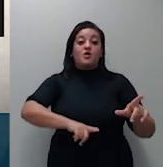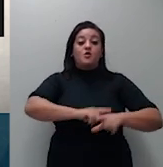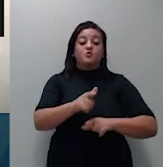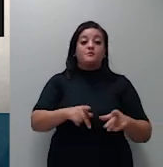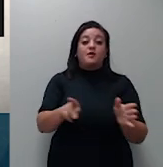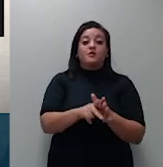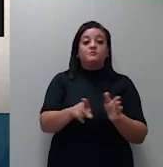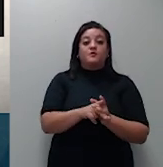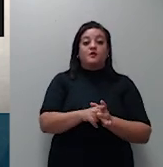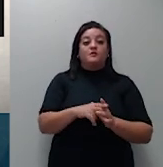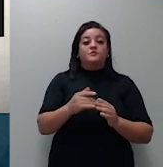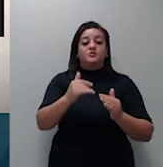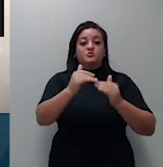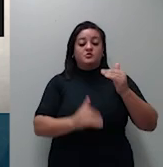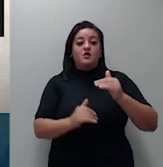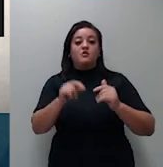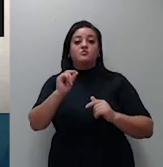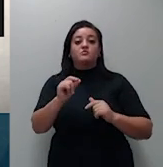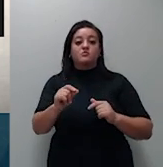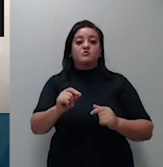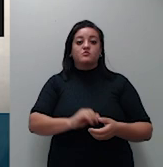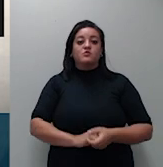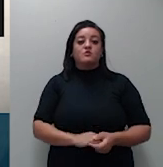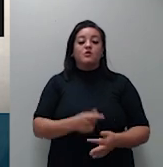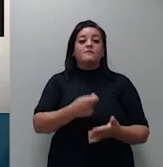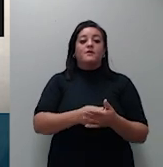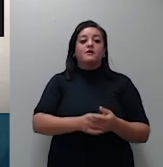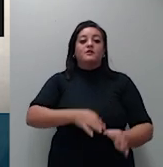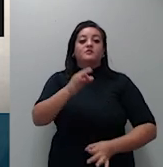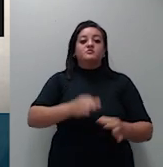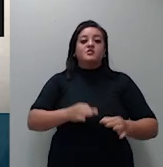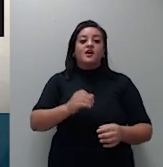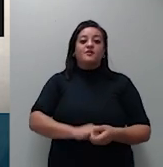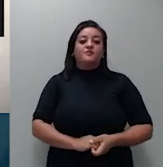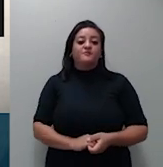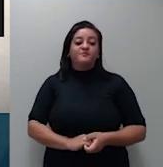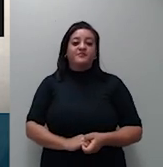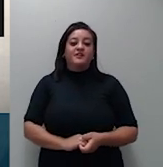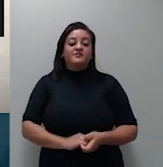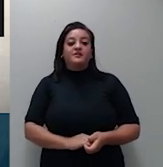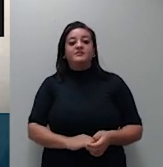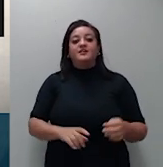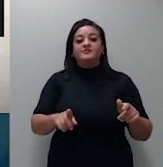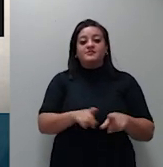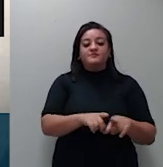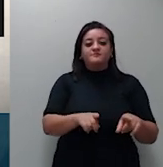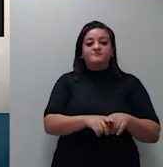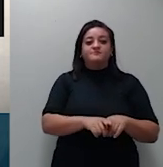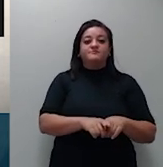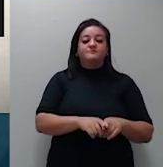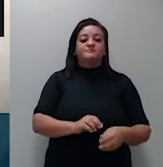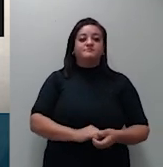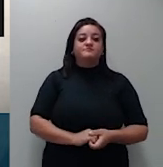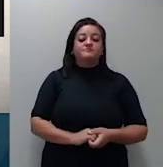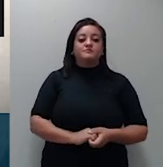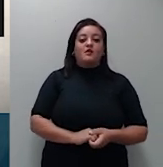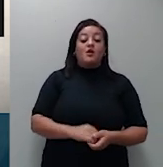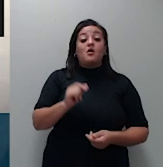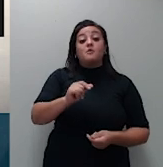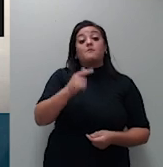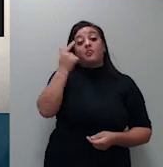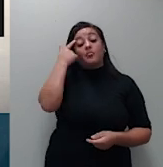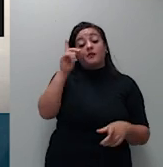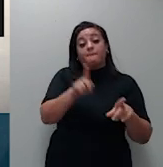desconformidade com o andamento do Júri mencionei a jurisprudência sobre o ponto e